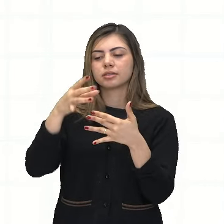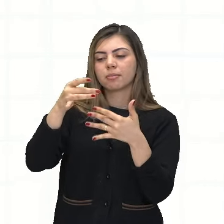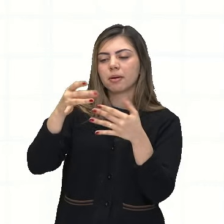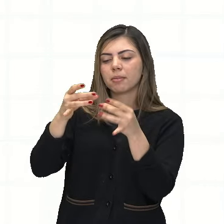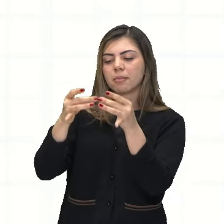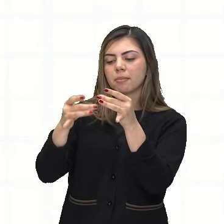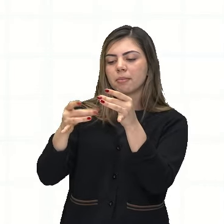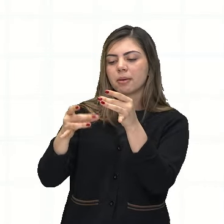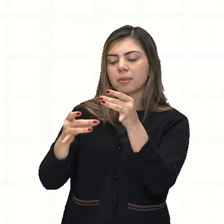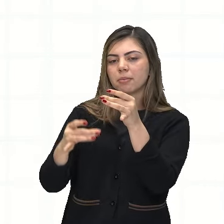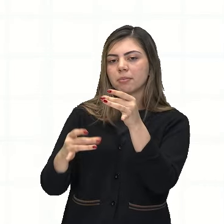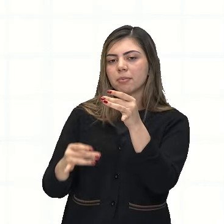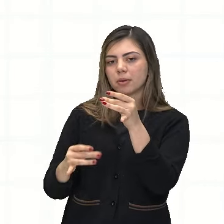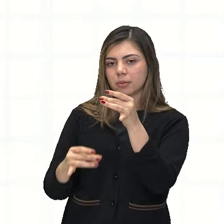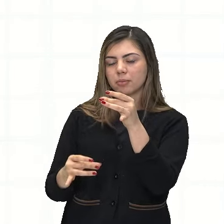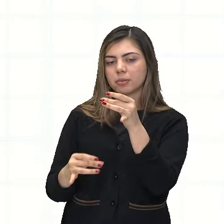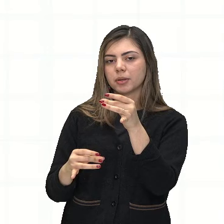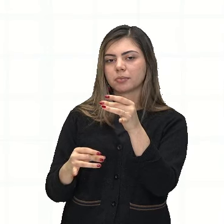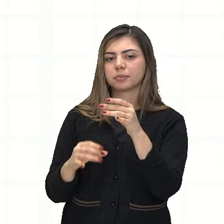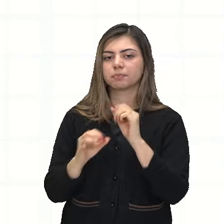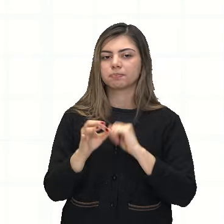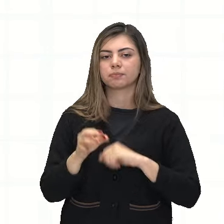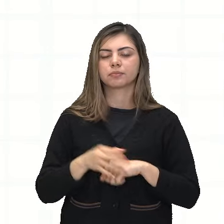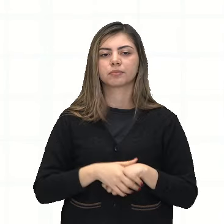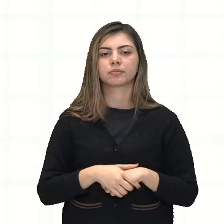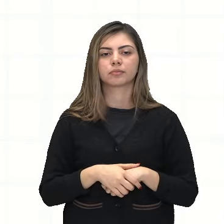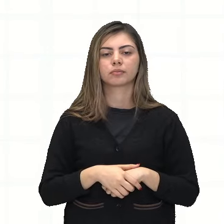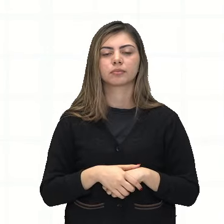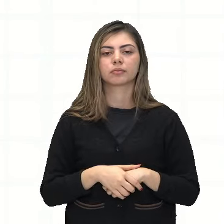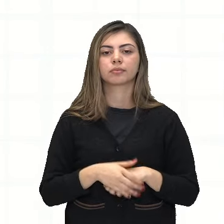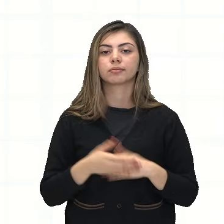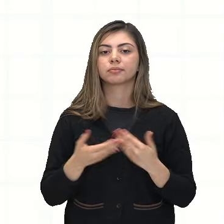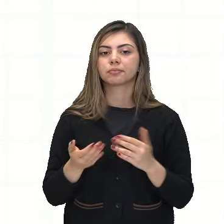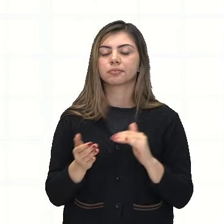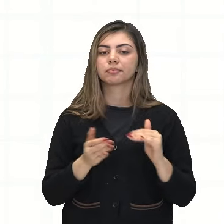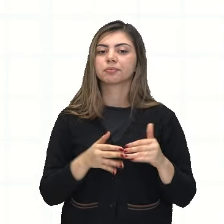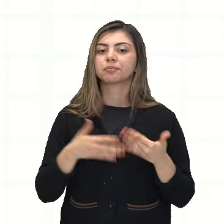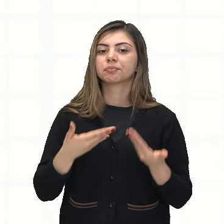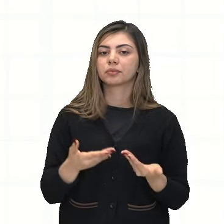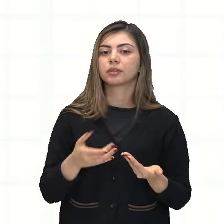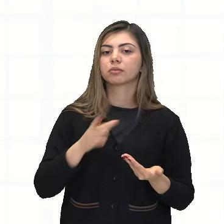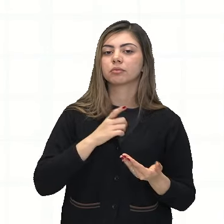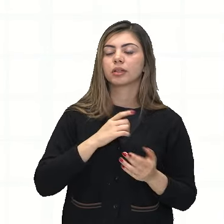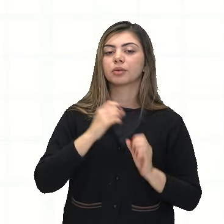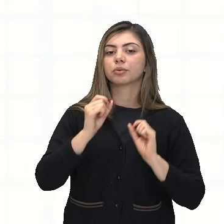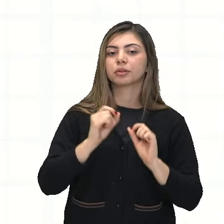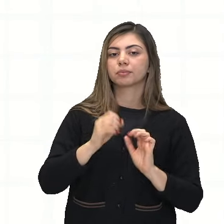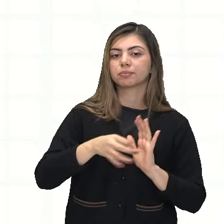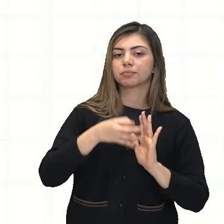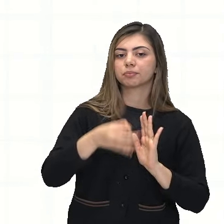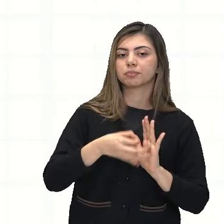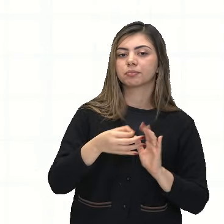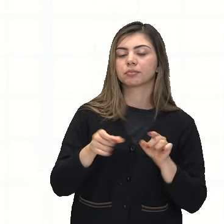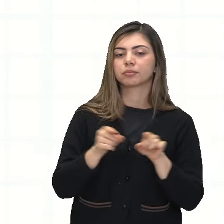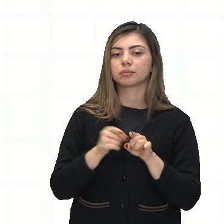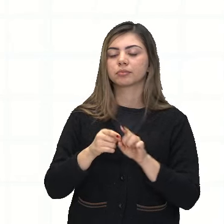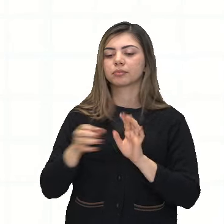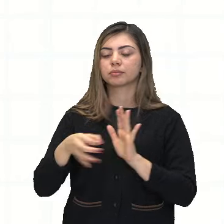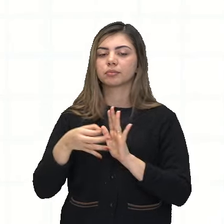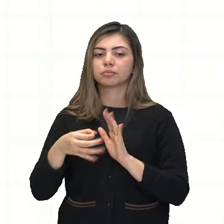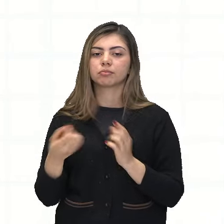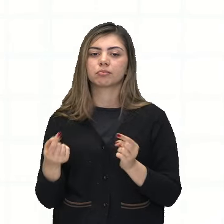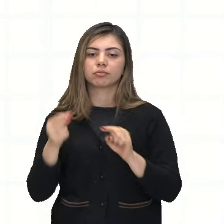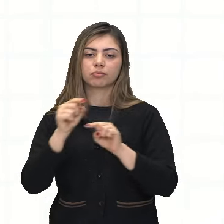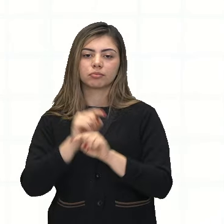precisa ser mais trabalhada nesse sentido posicionamento argumento e contraargumento aqui eu tenho o posicionamento que